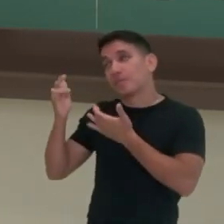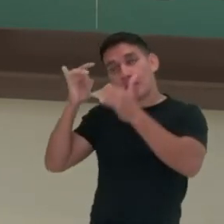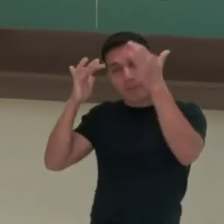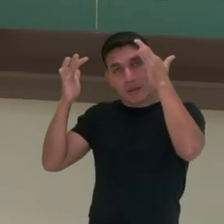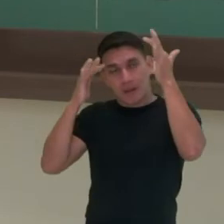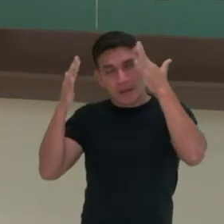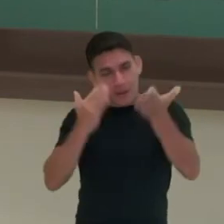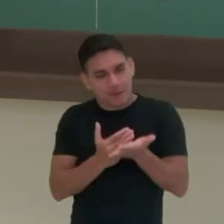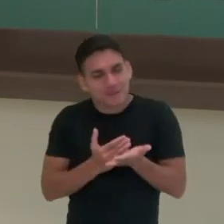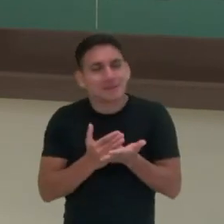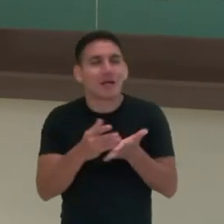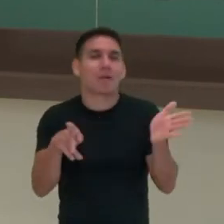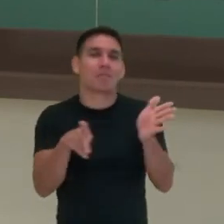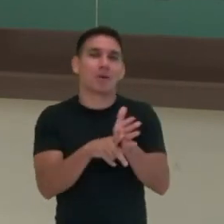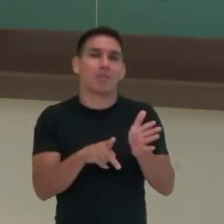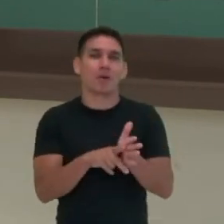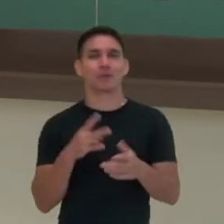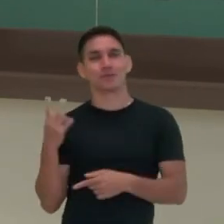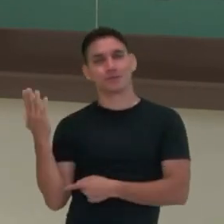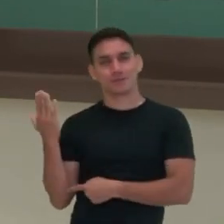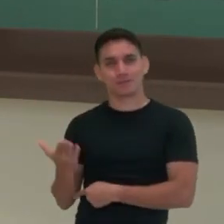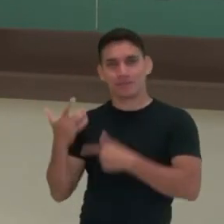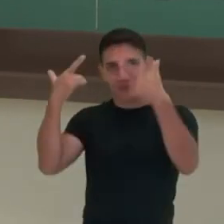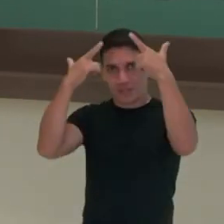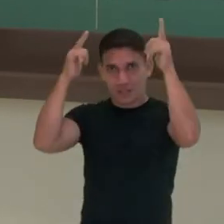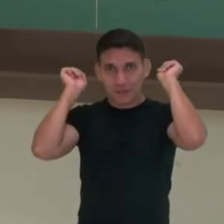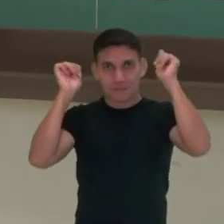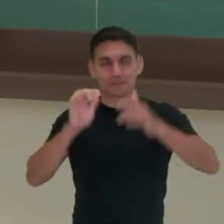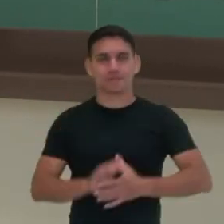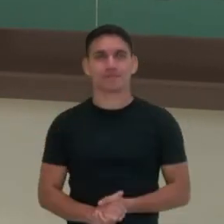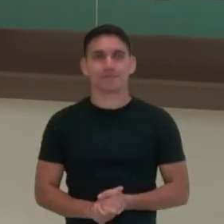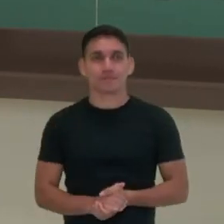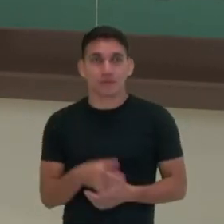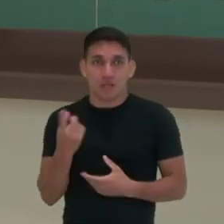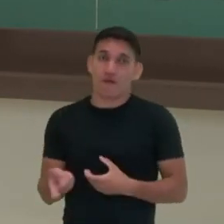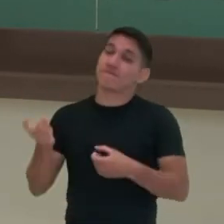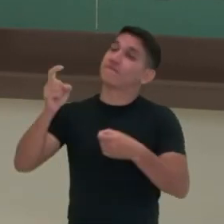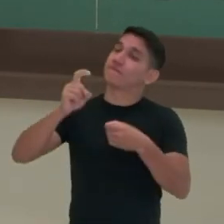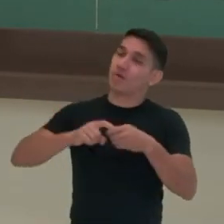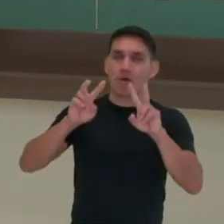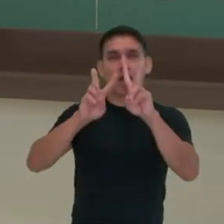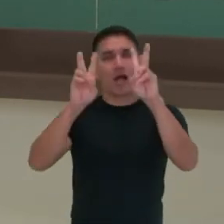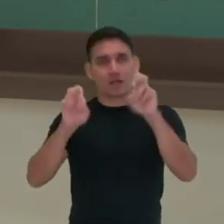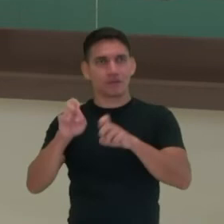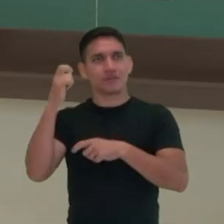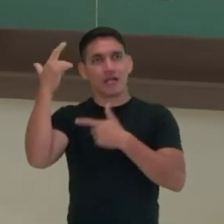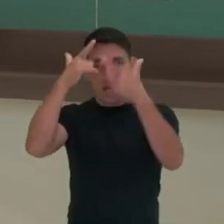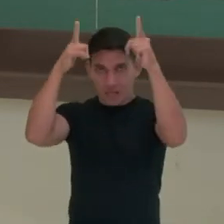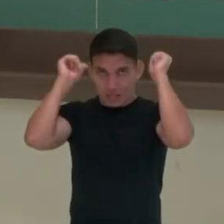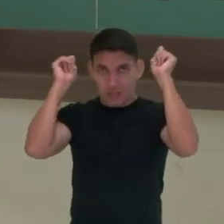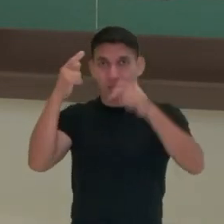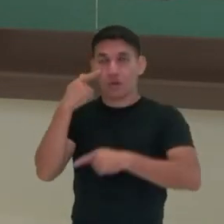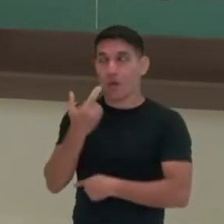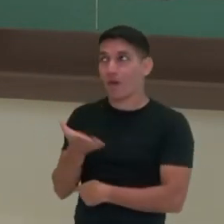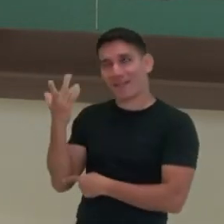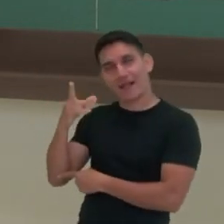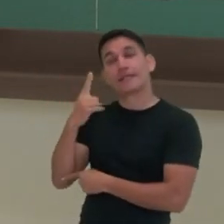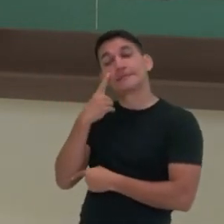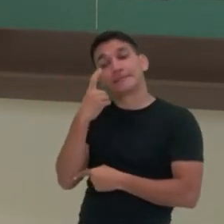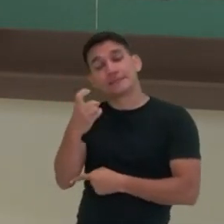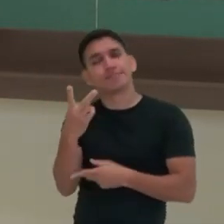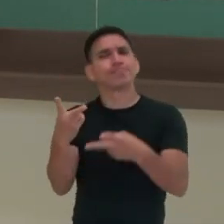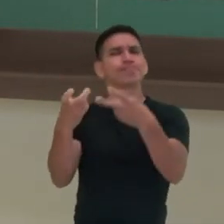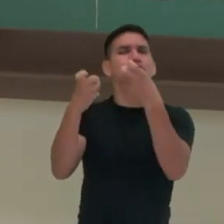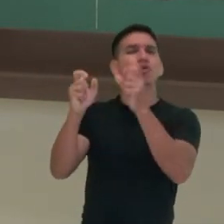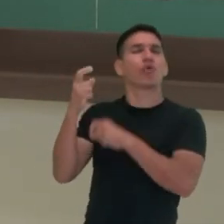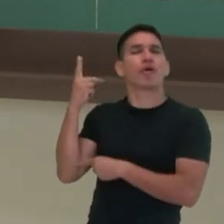reflexões iniciais de Alexander Baumgarten. Voltando aqui ao pensamento de Baumgarten, é interessante